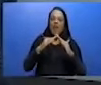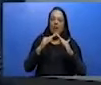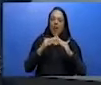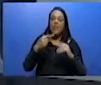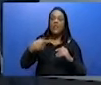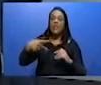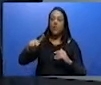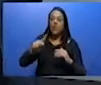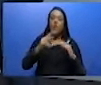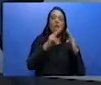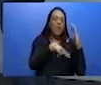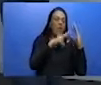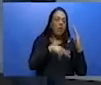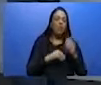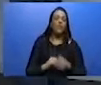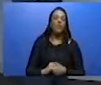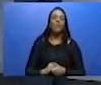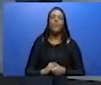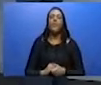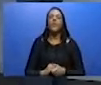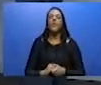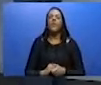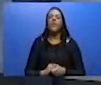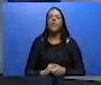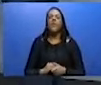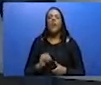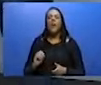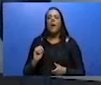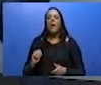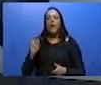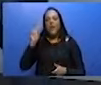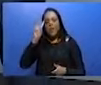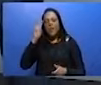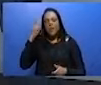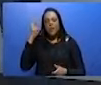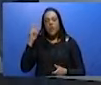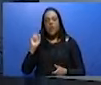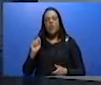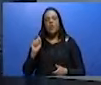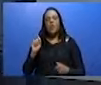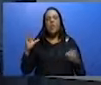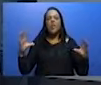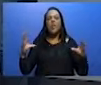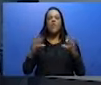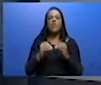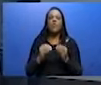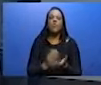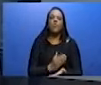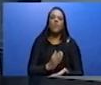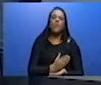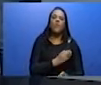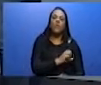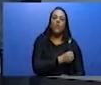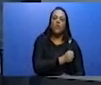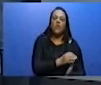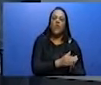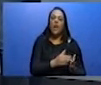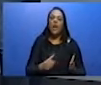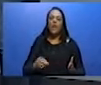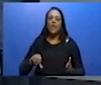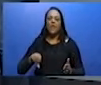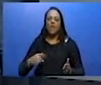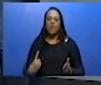certo? A história que você vai ouvir agora é um resumo das páginas 88 até